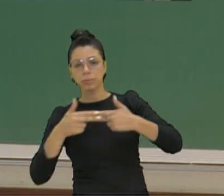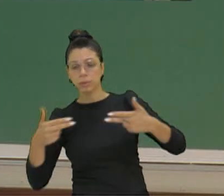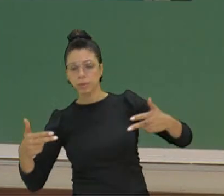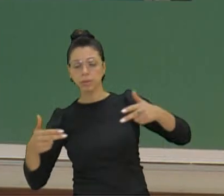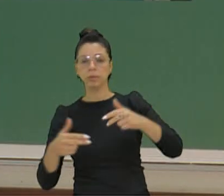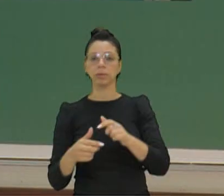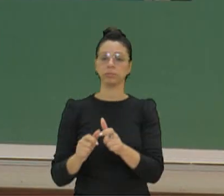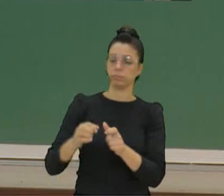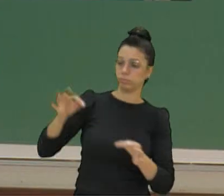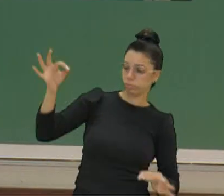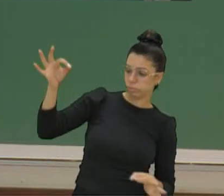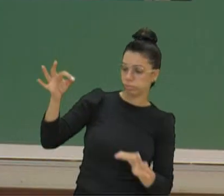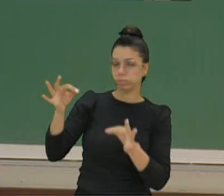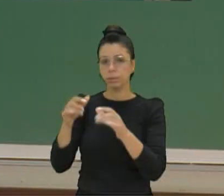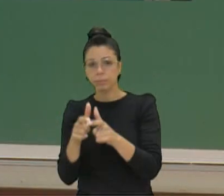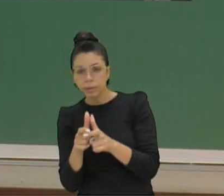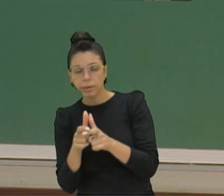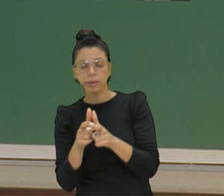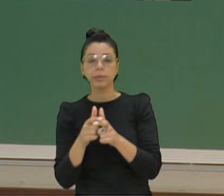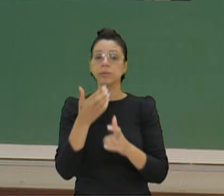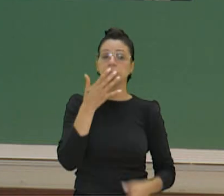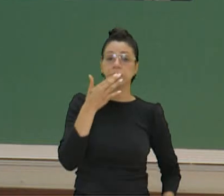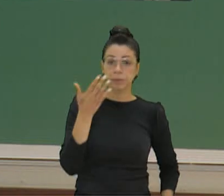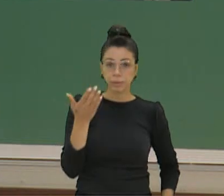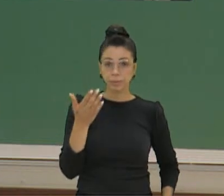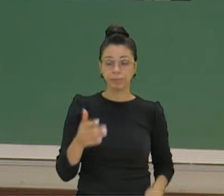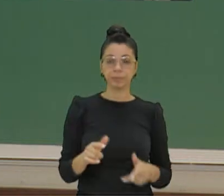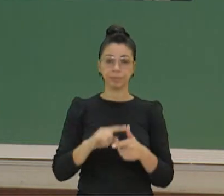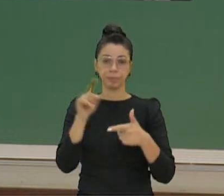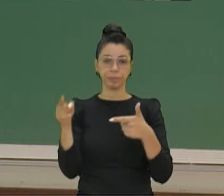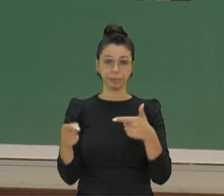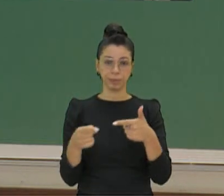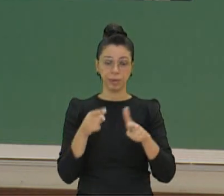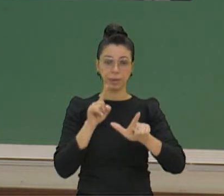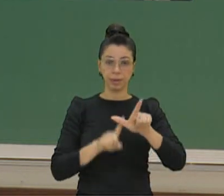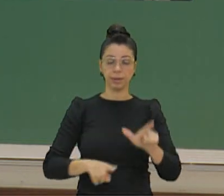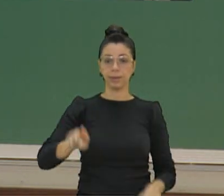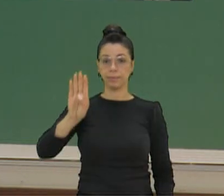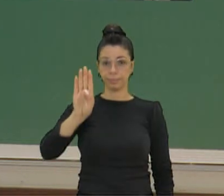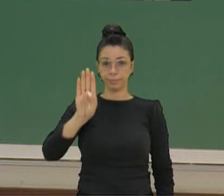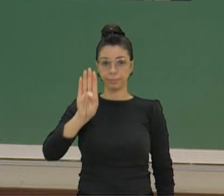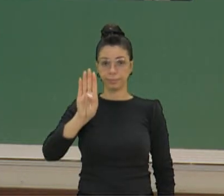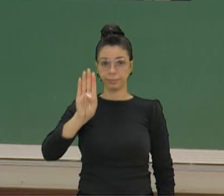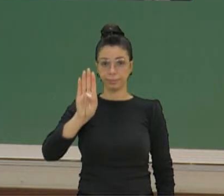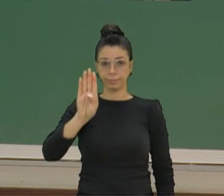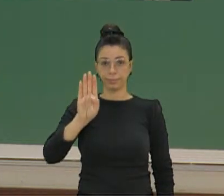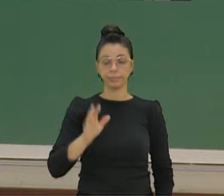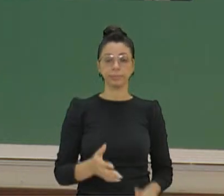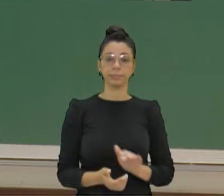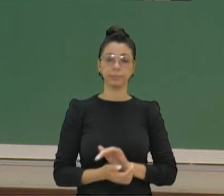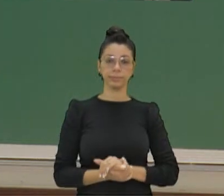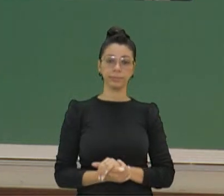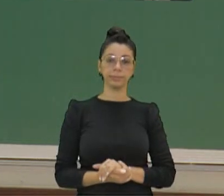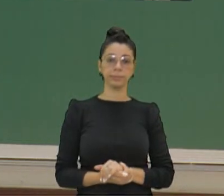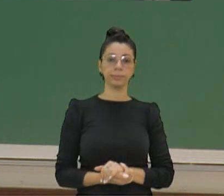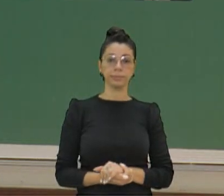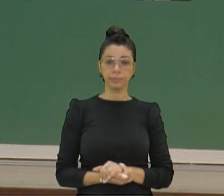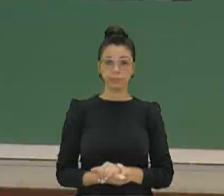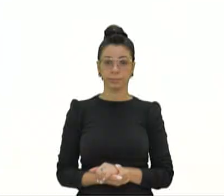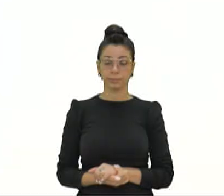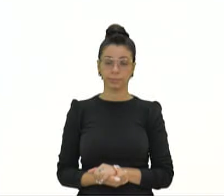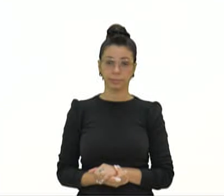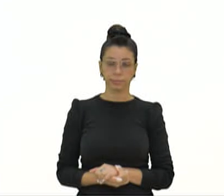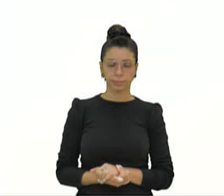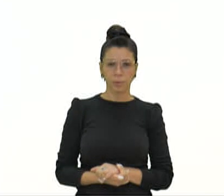eles são grandes, se eles são pequenos, se são coloridos. Vamos para a parte B? Então, a parte B do exercício, ele perguntava assim, ó,